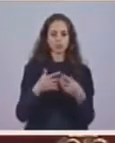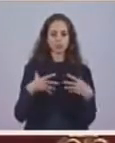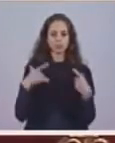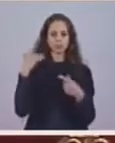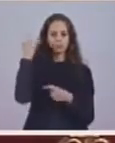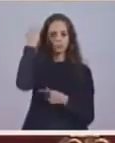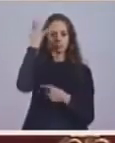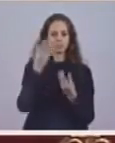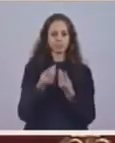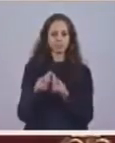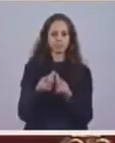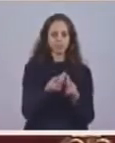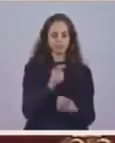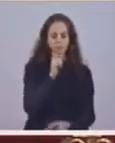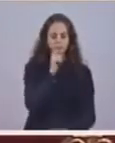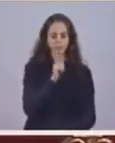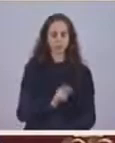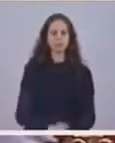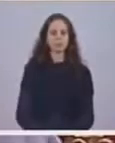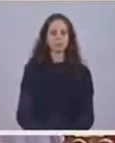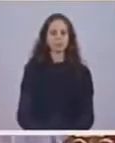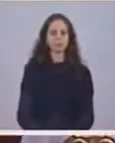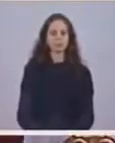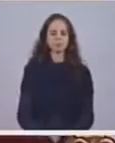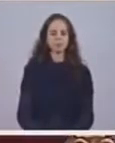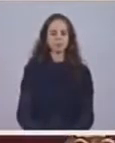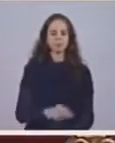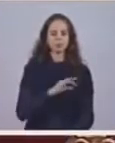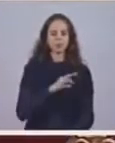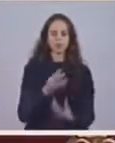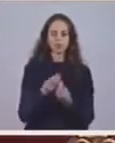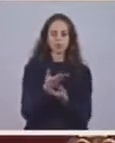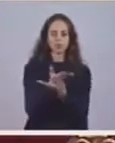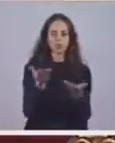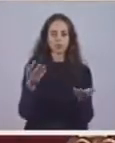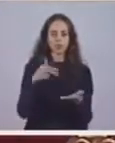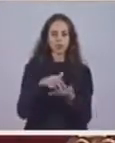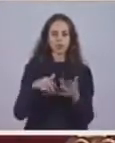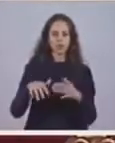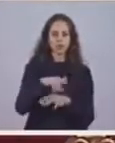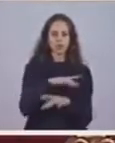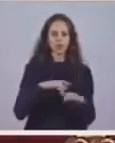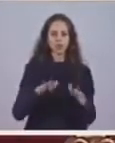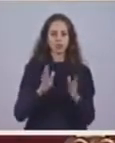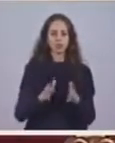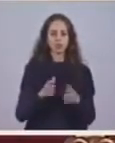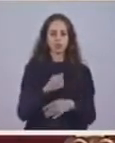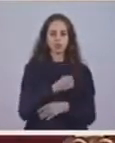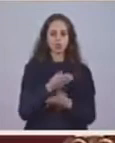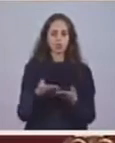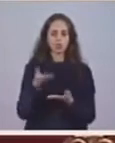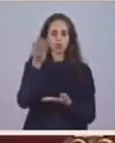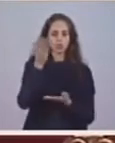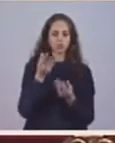na unidade do Espírito Santo. Amém. O Senhor esteja convosco. Ele está no meio de nós. Corações ao